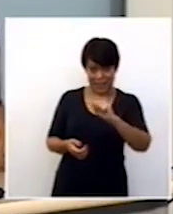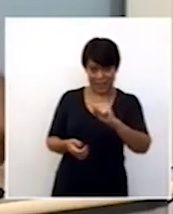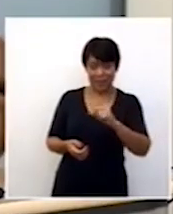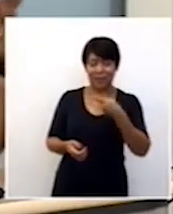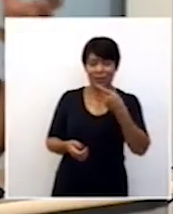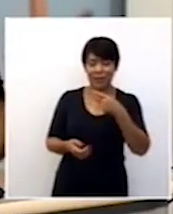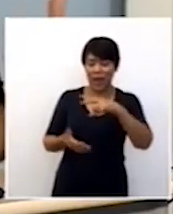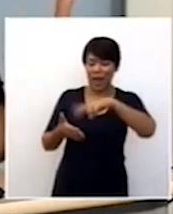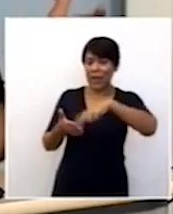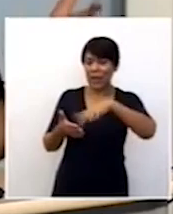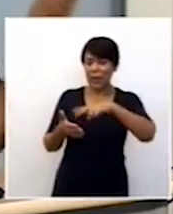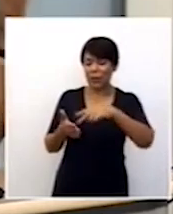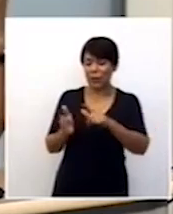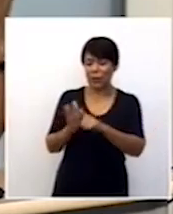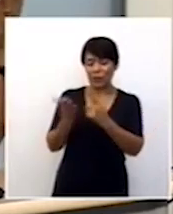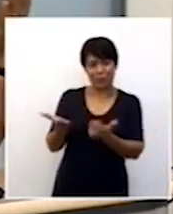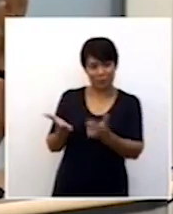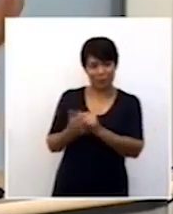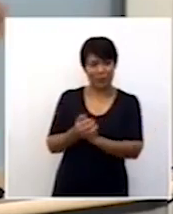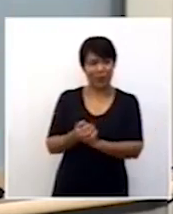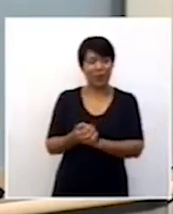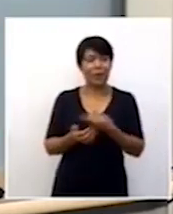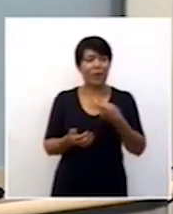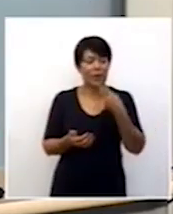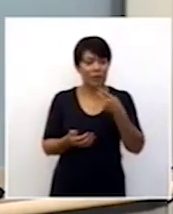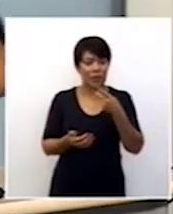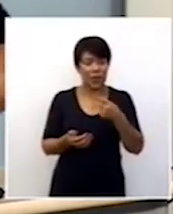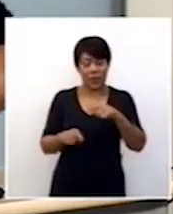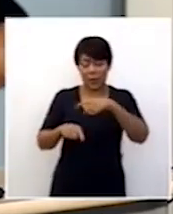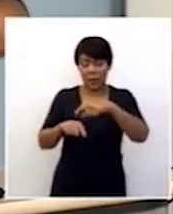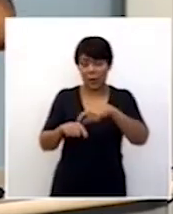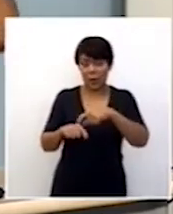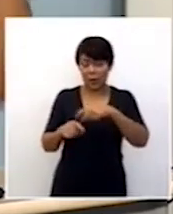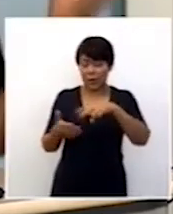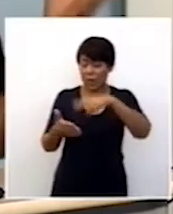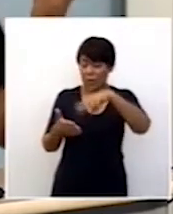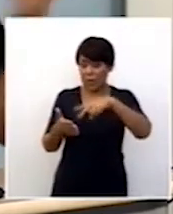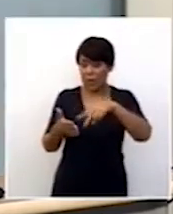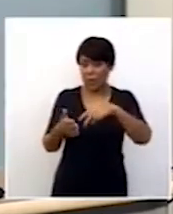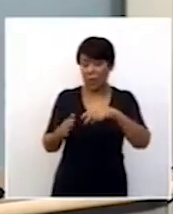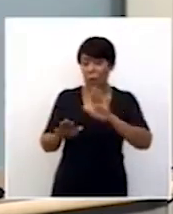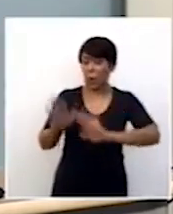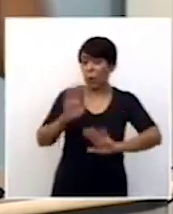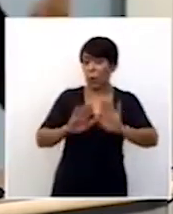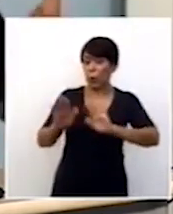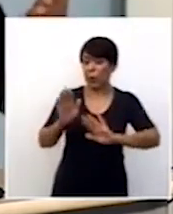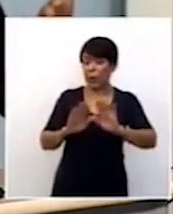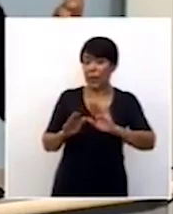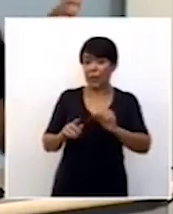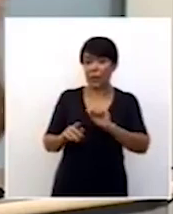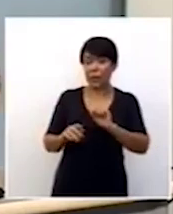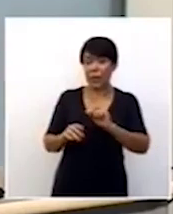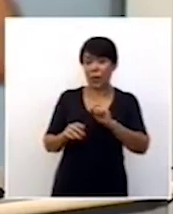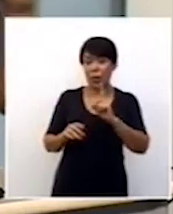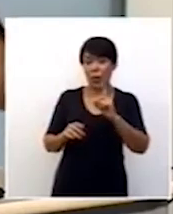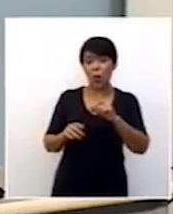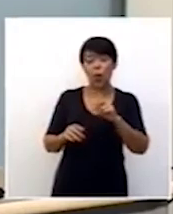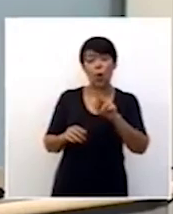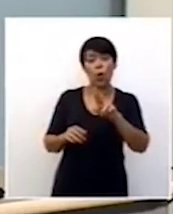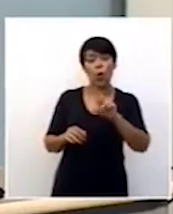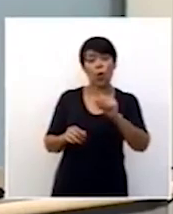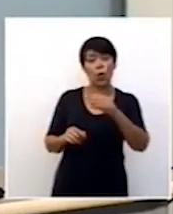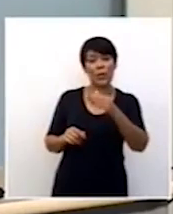fala da leitura dos jornais. Então, ele diz assim, quando você for abrir o jornal, cuidado para não roçar as ventas do vizinho.